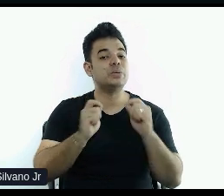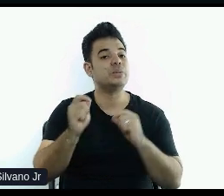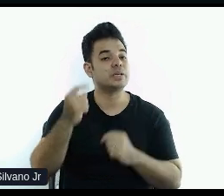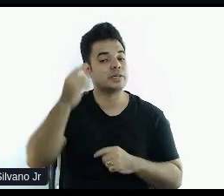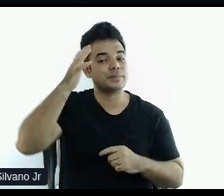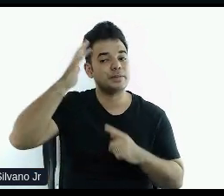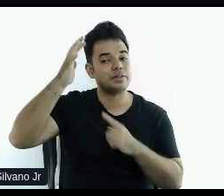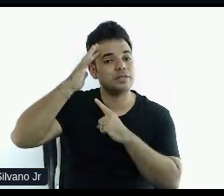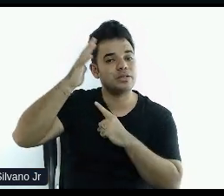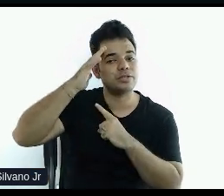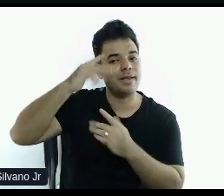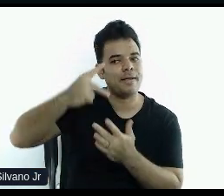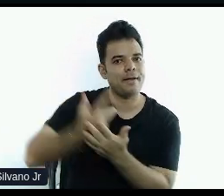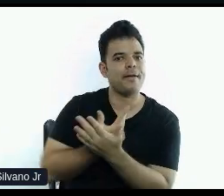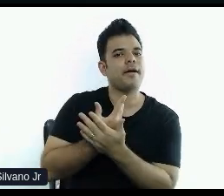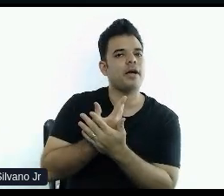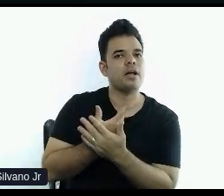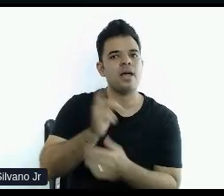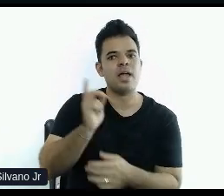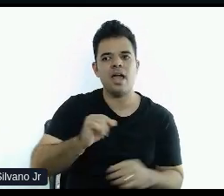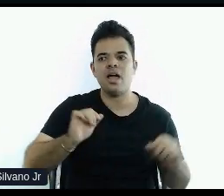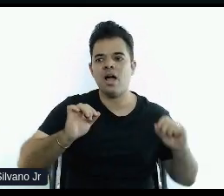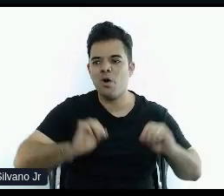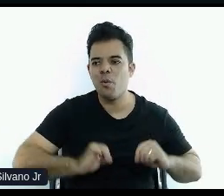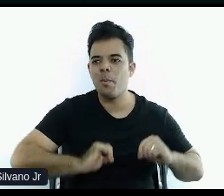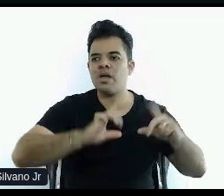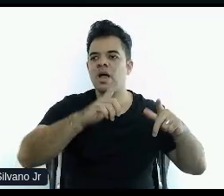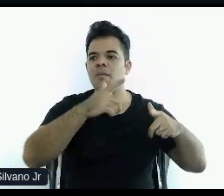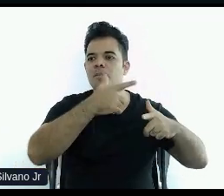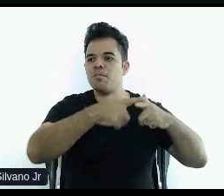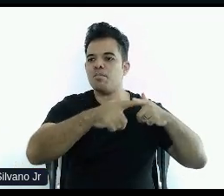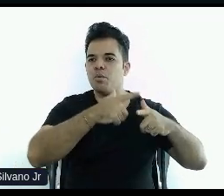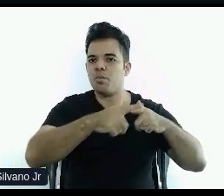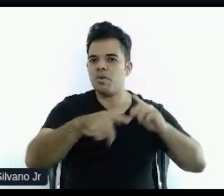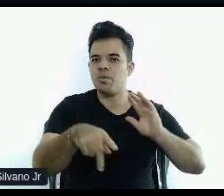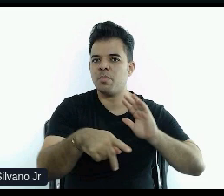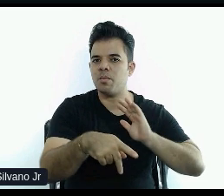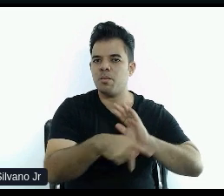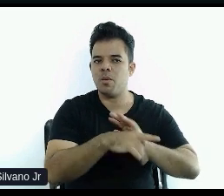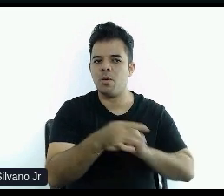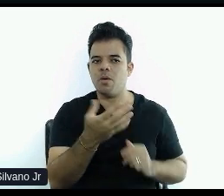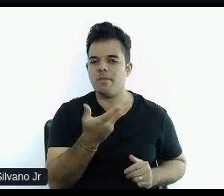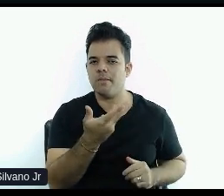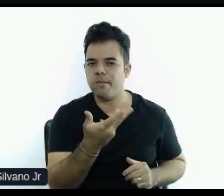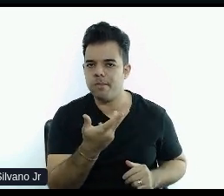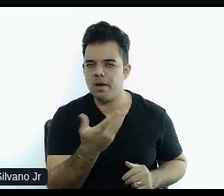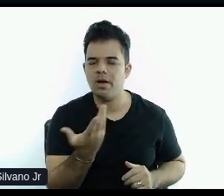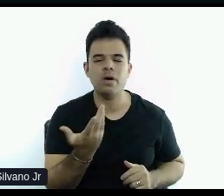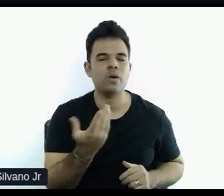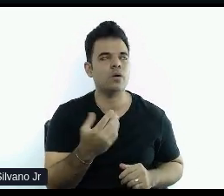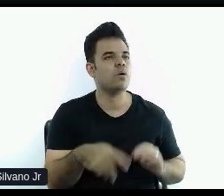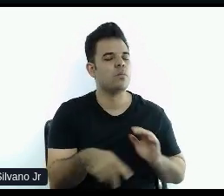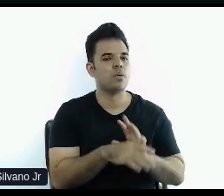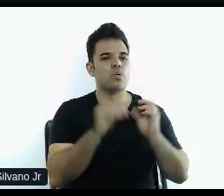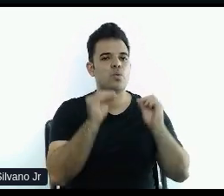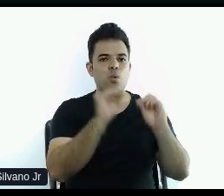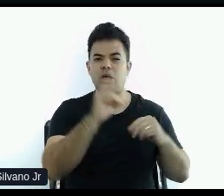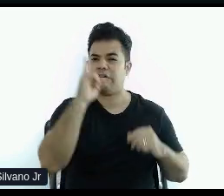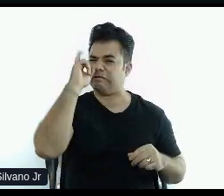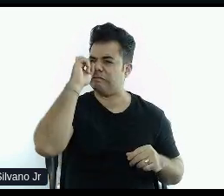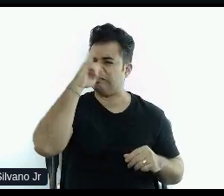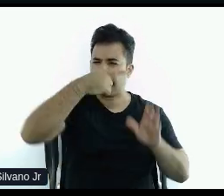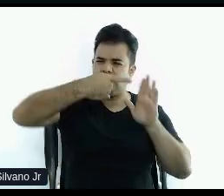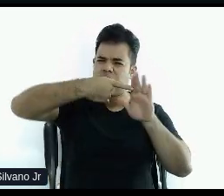é aumentar os problemas de performance, adicionar uma complexidade muito maior